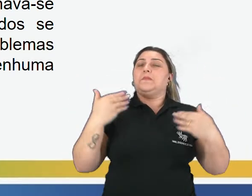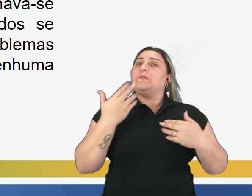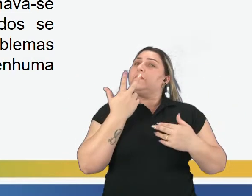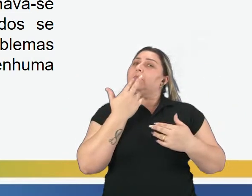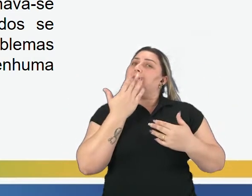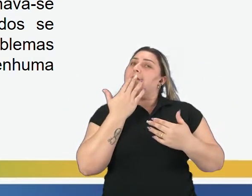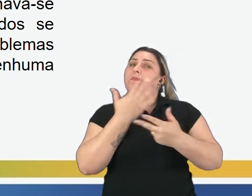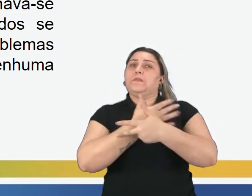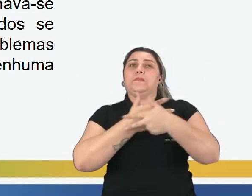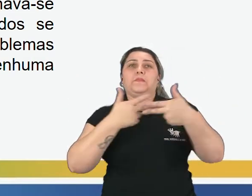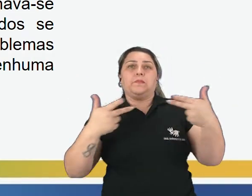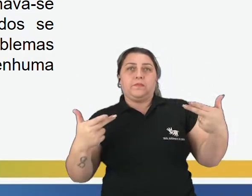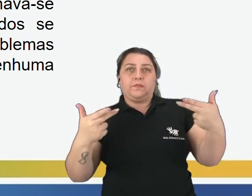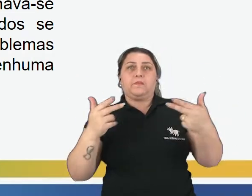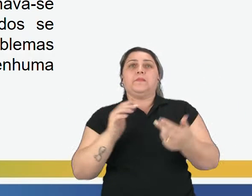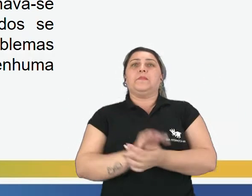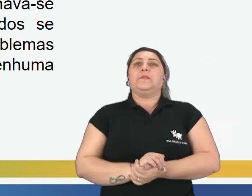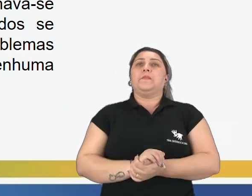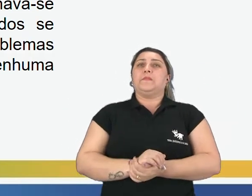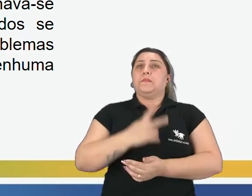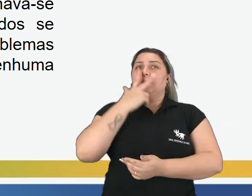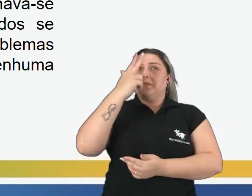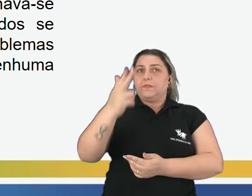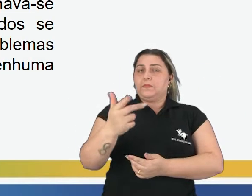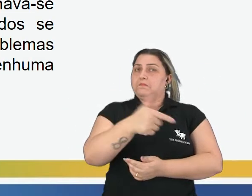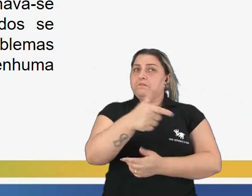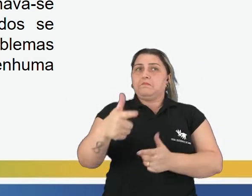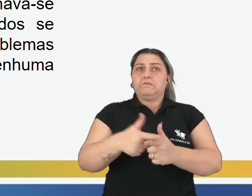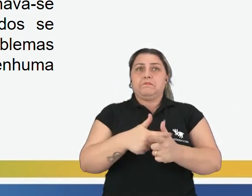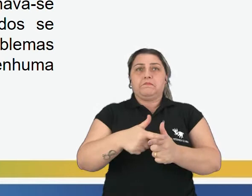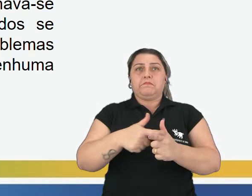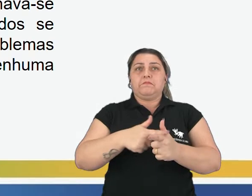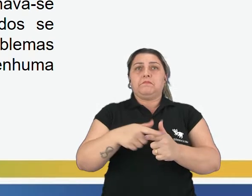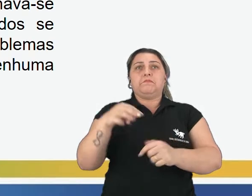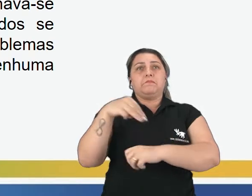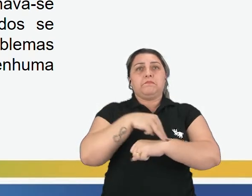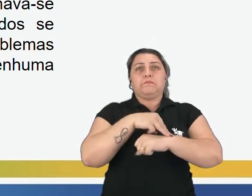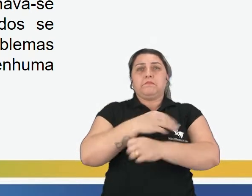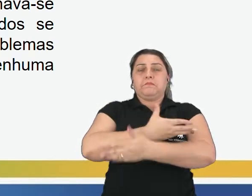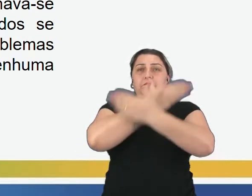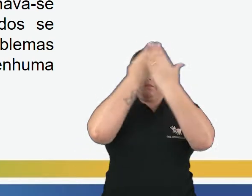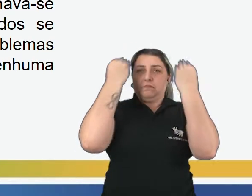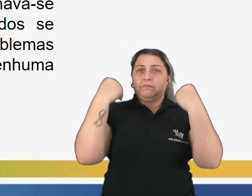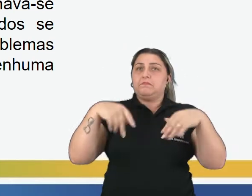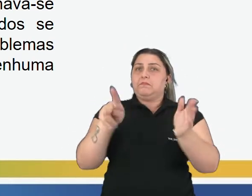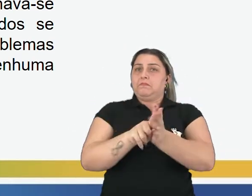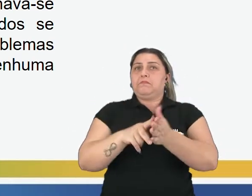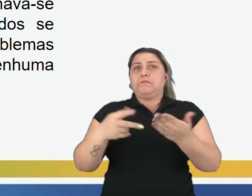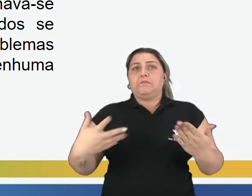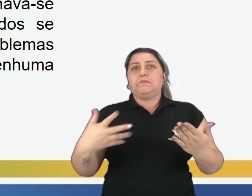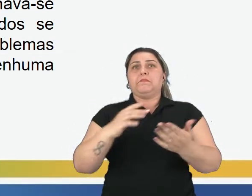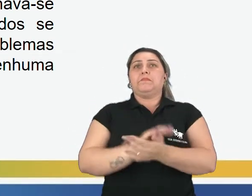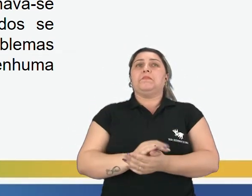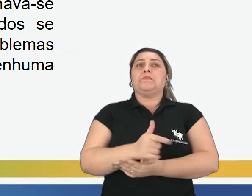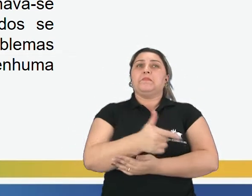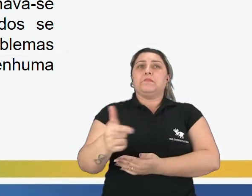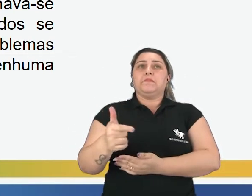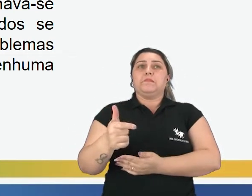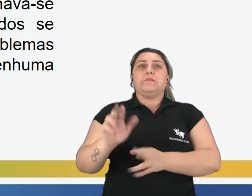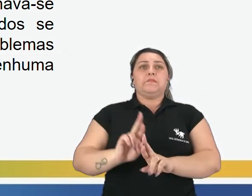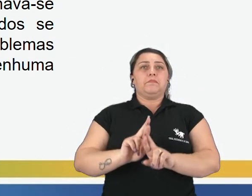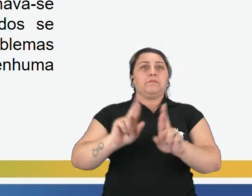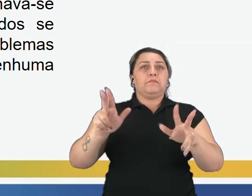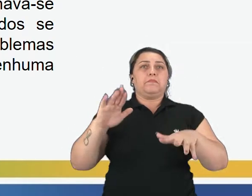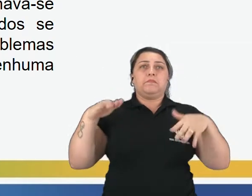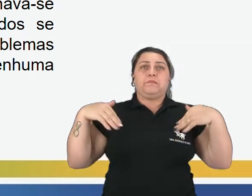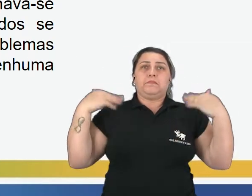Povo alegre, de todas as cores, pareciam não ter problemas ou naquele momento se esqueciam deles. Não existia